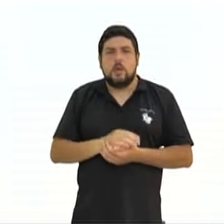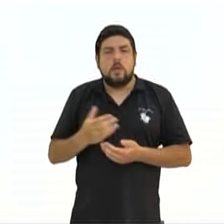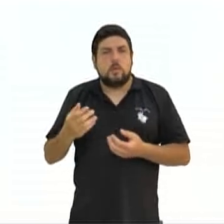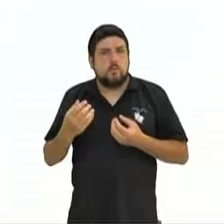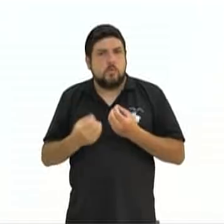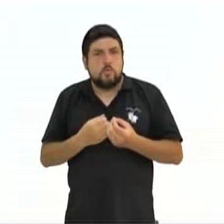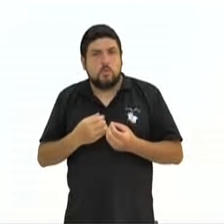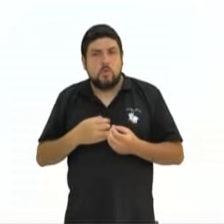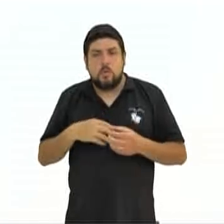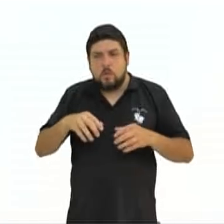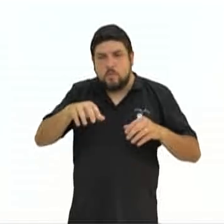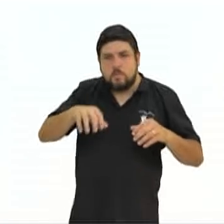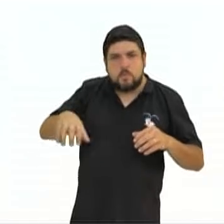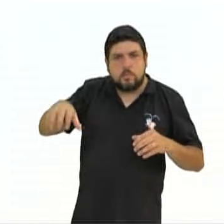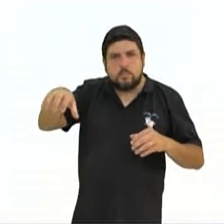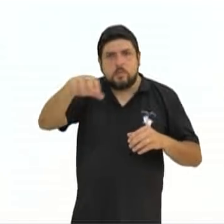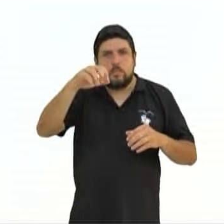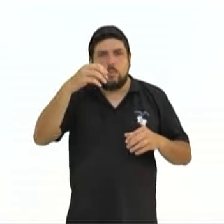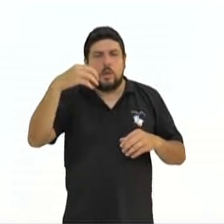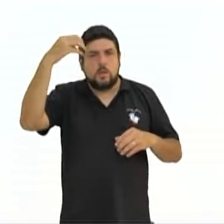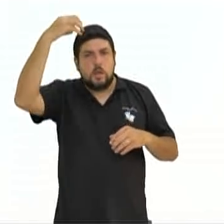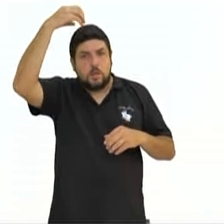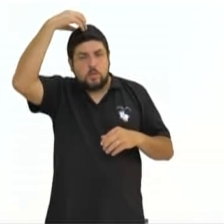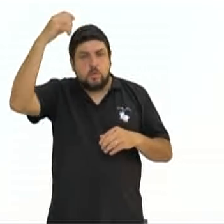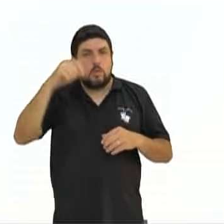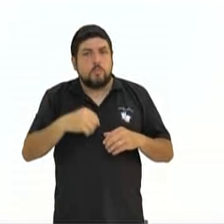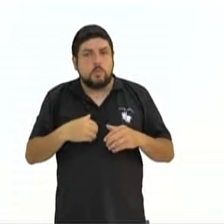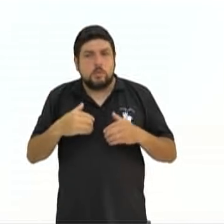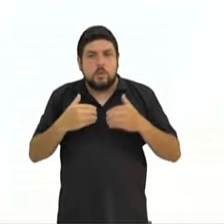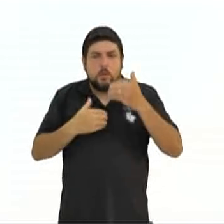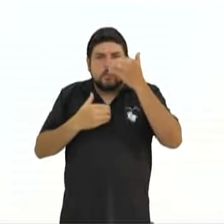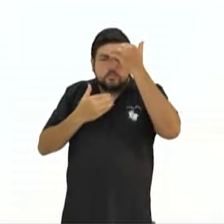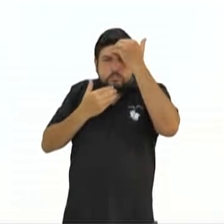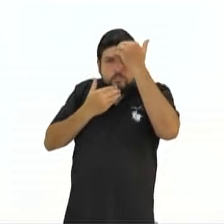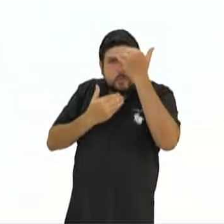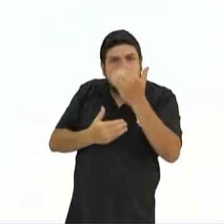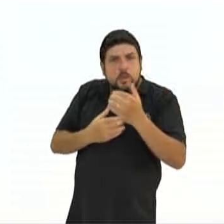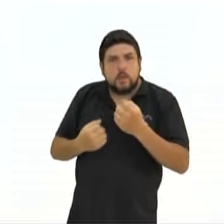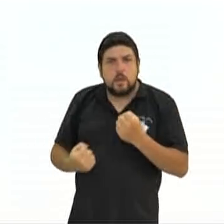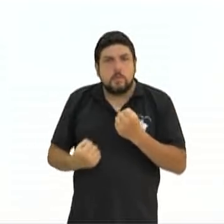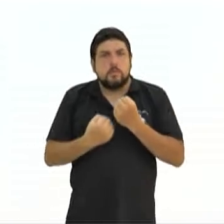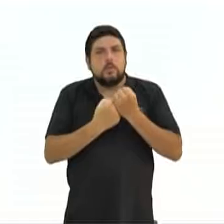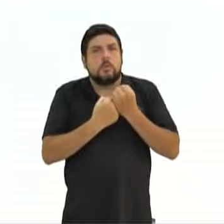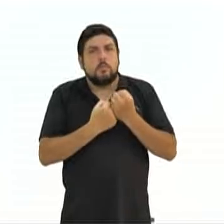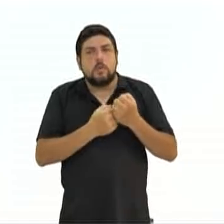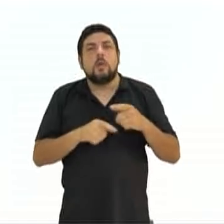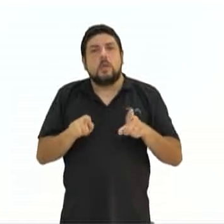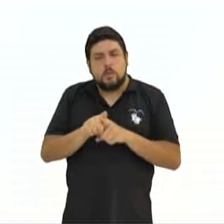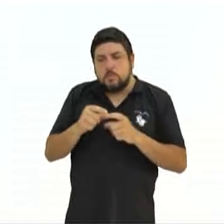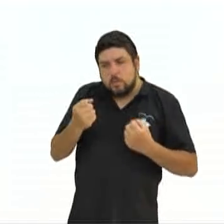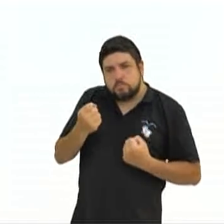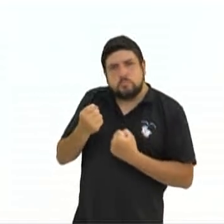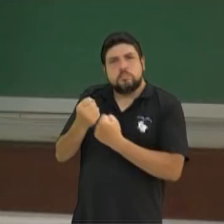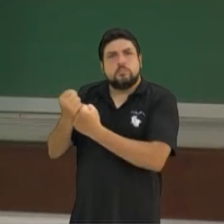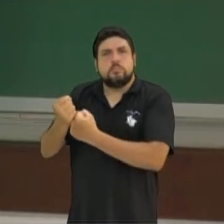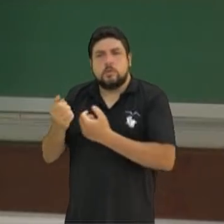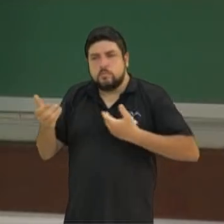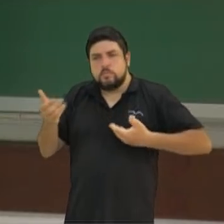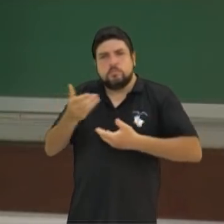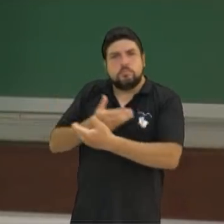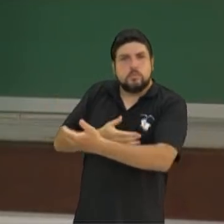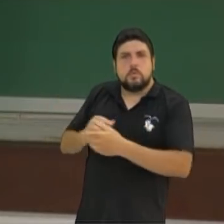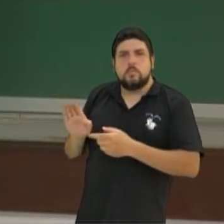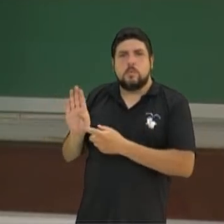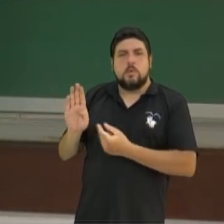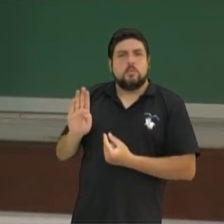muito agradecidos pelo apoio, passassem então a apoiar também essa burguesia comercial portuguesa, ajudando ela em